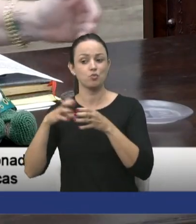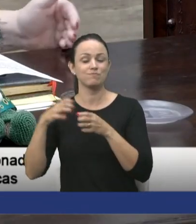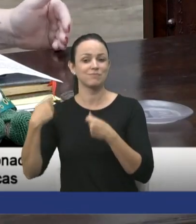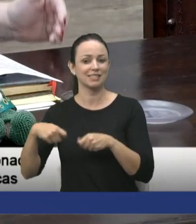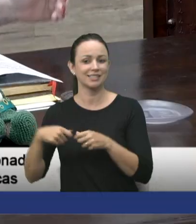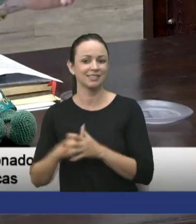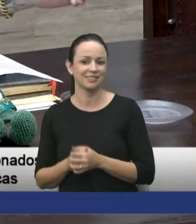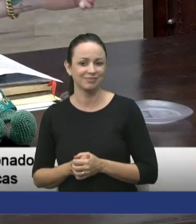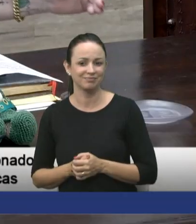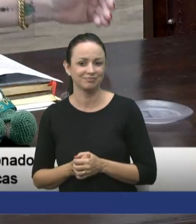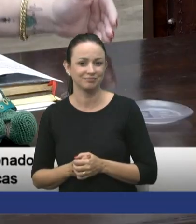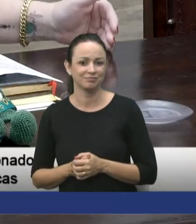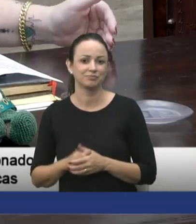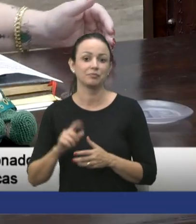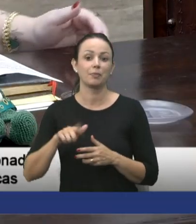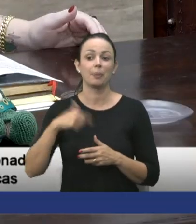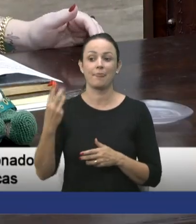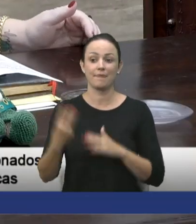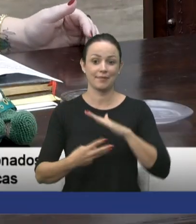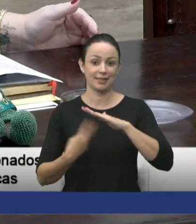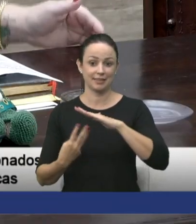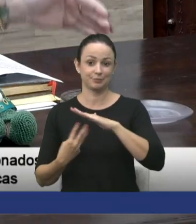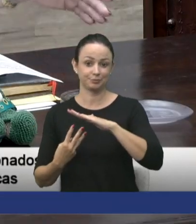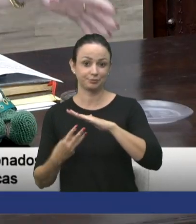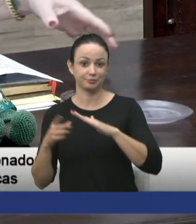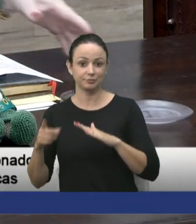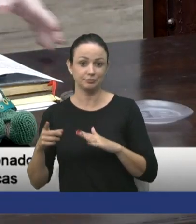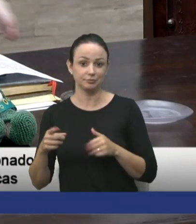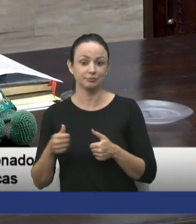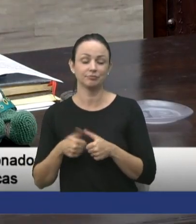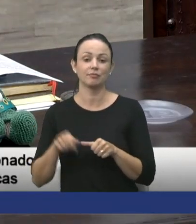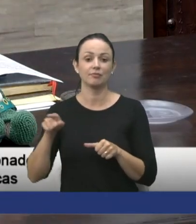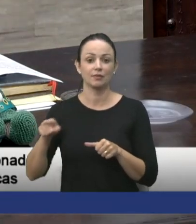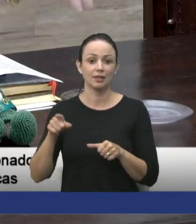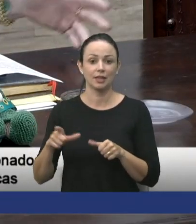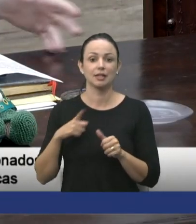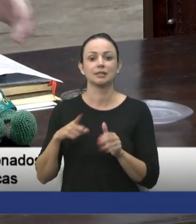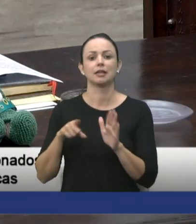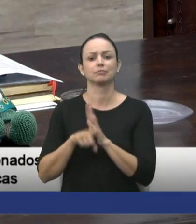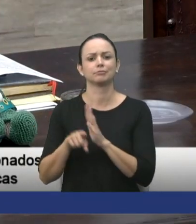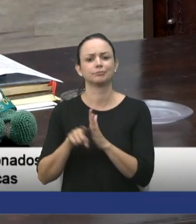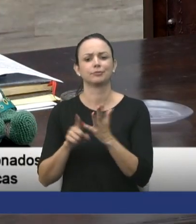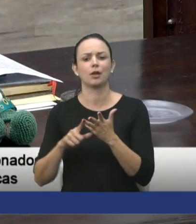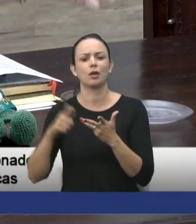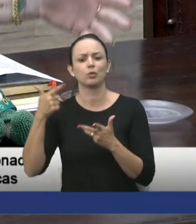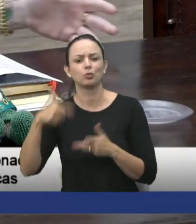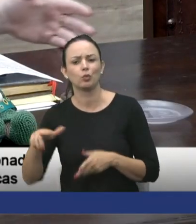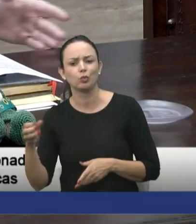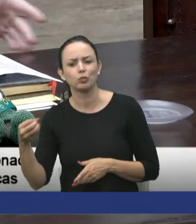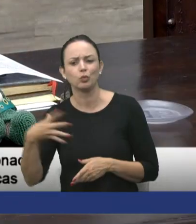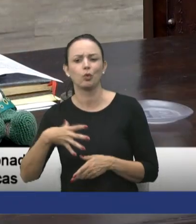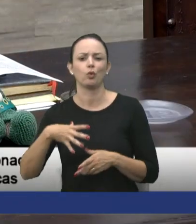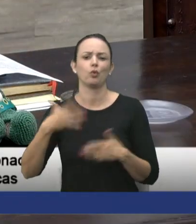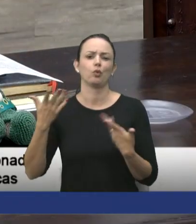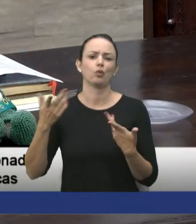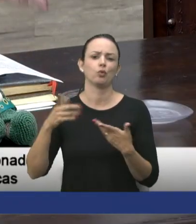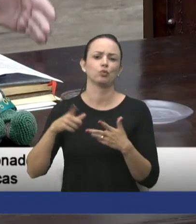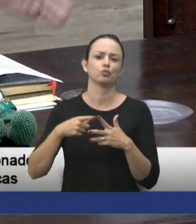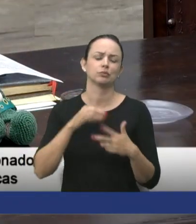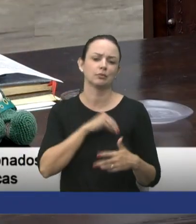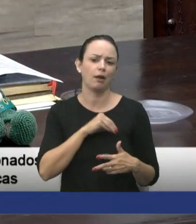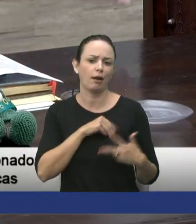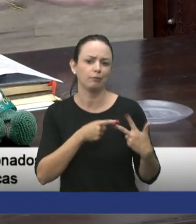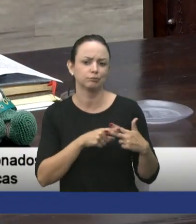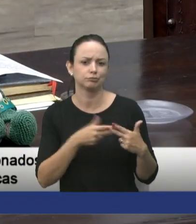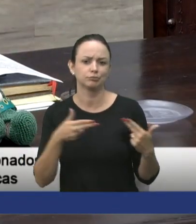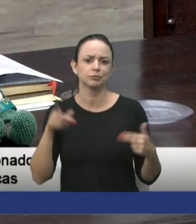E aí, quando o terceiro setor está aí com as questões de renovação, com a questão de reajuste e tudo